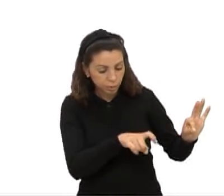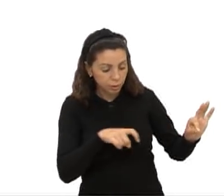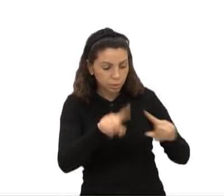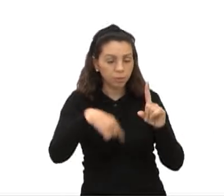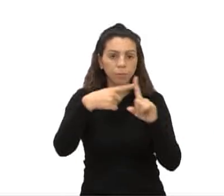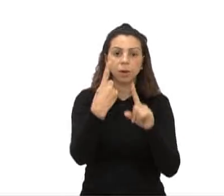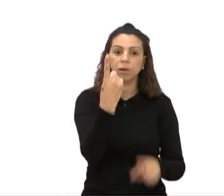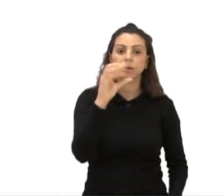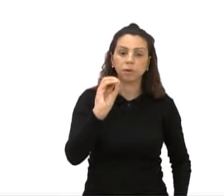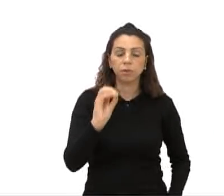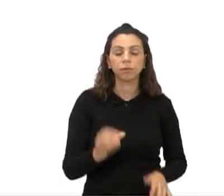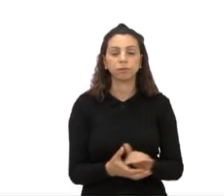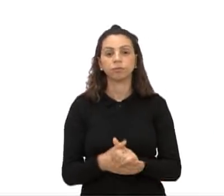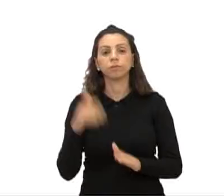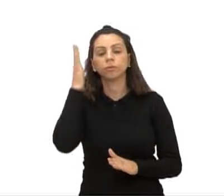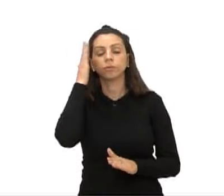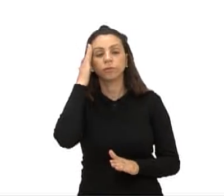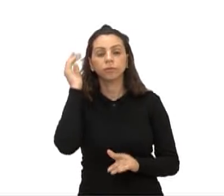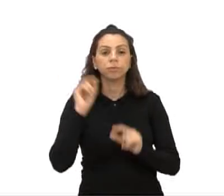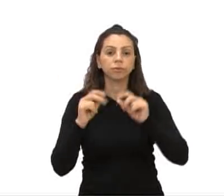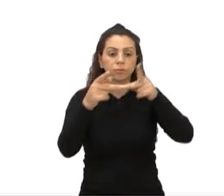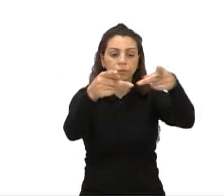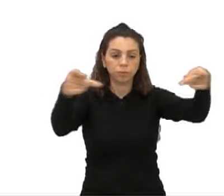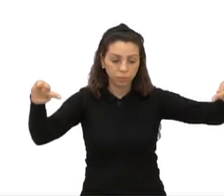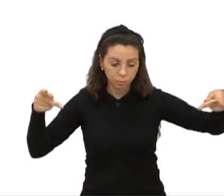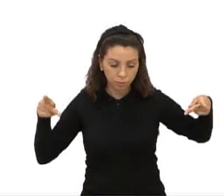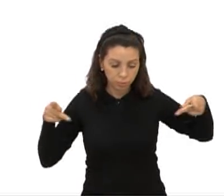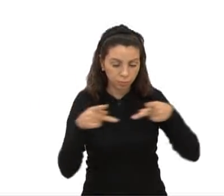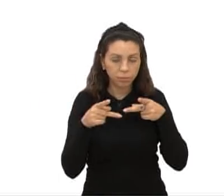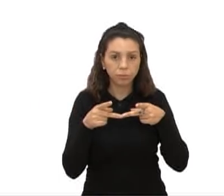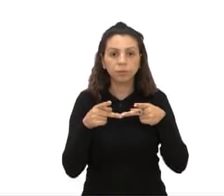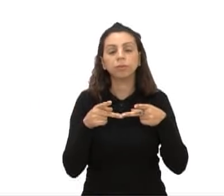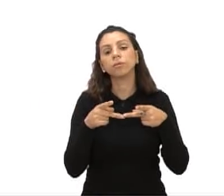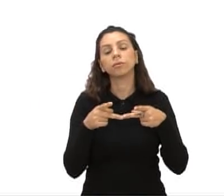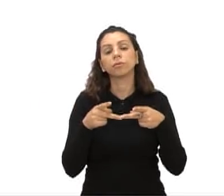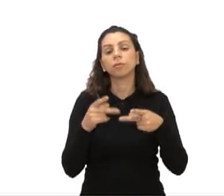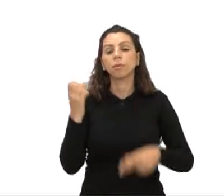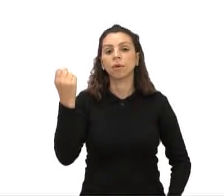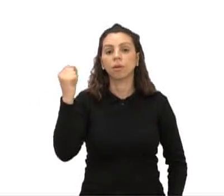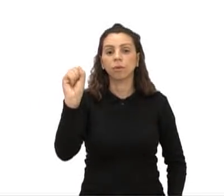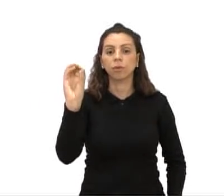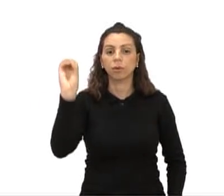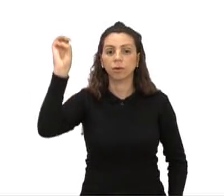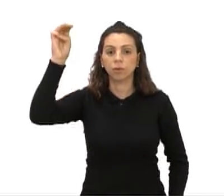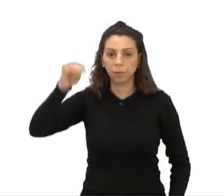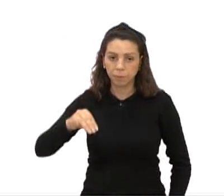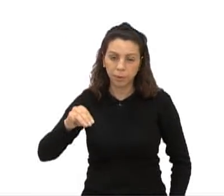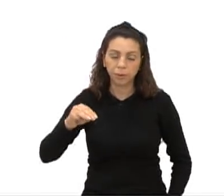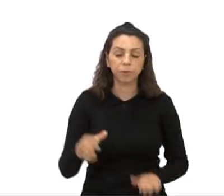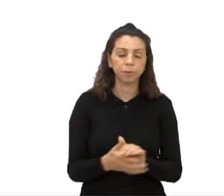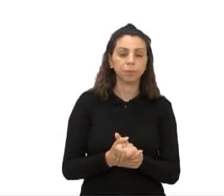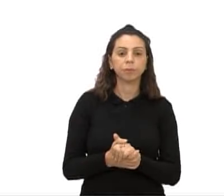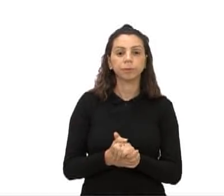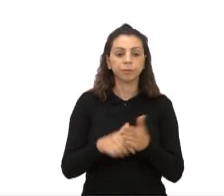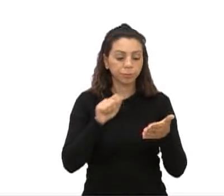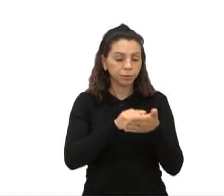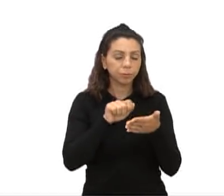Se representarmos pela letra X o número de metros da largura, o comprimento